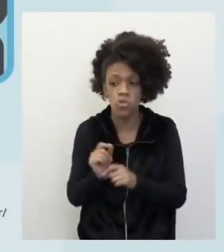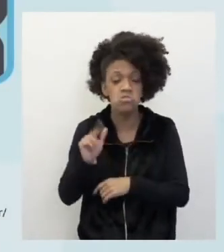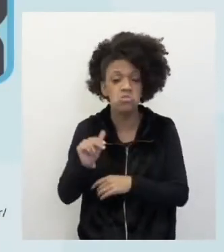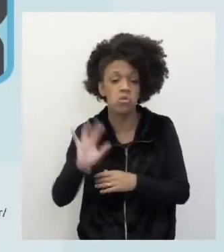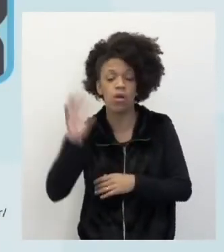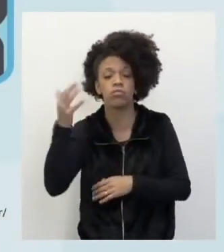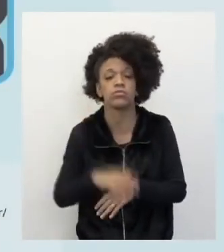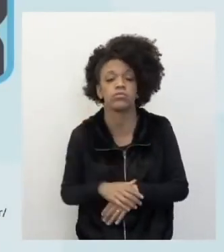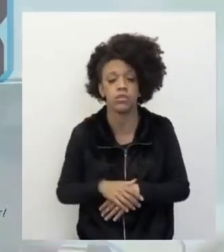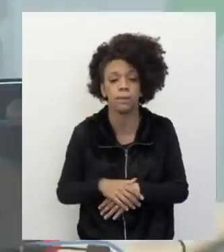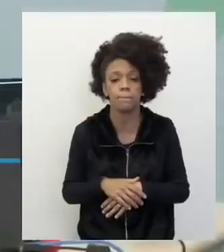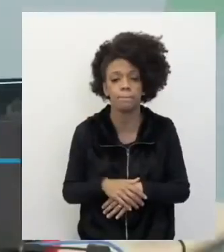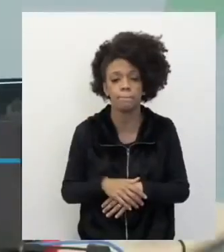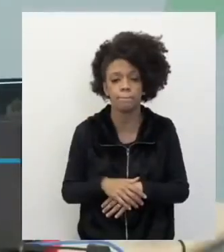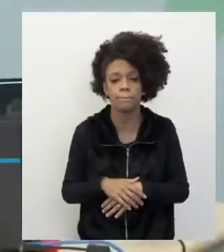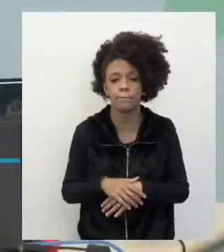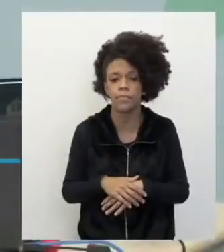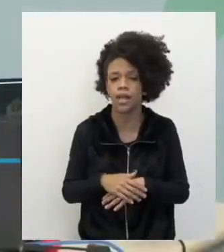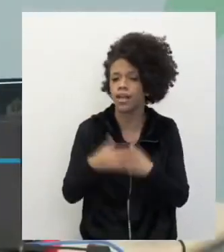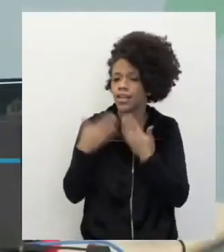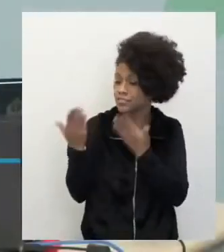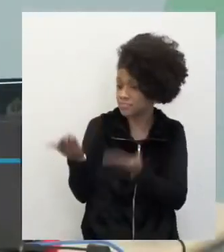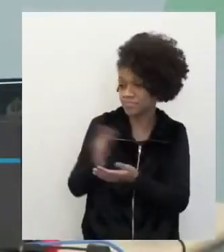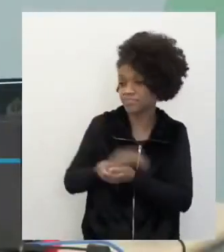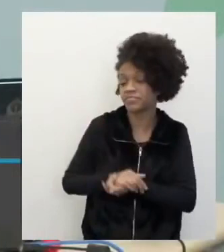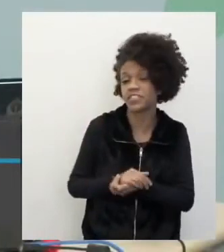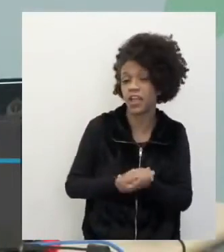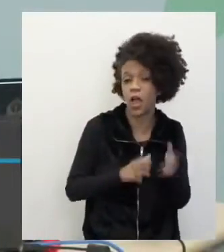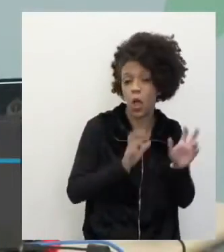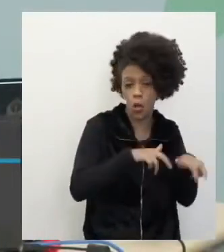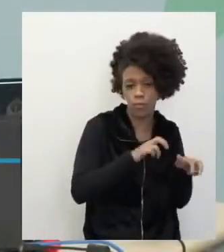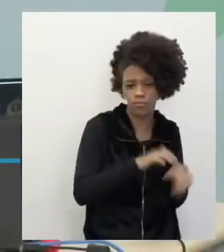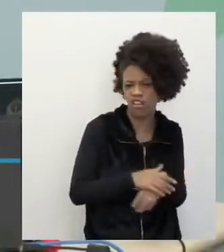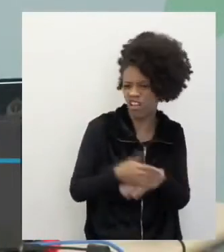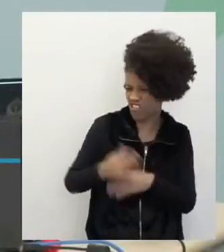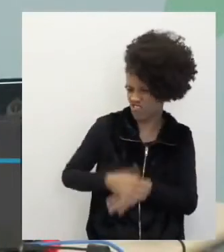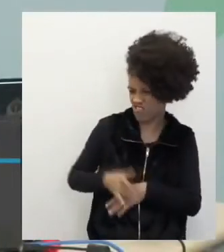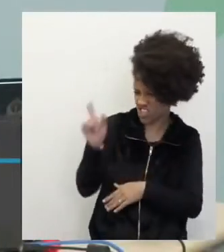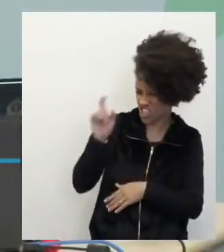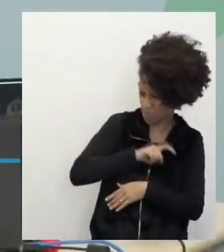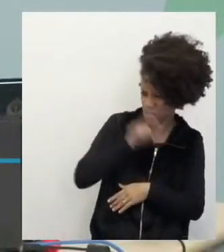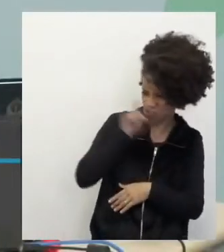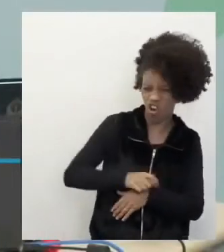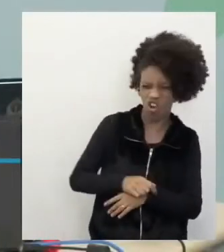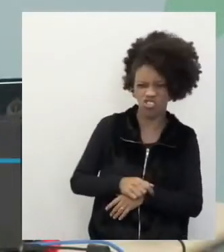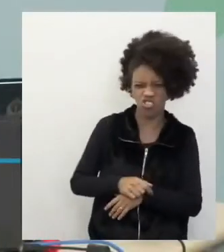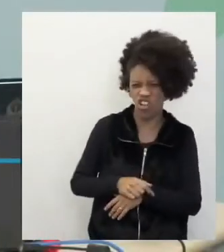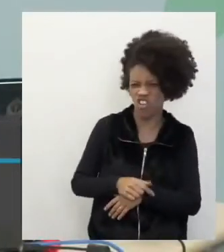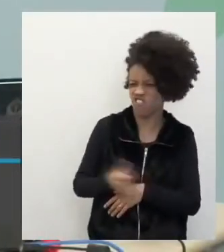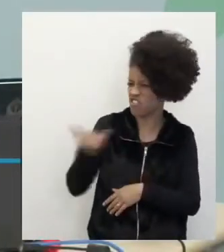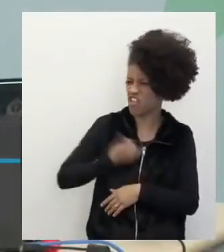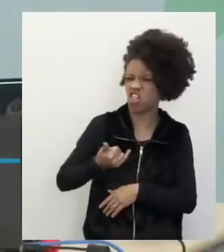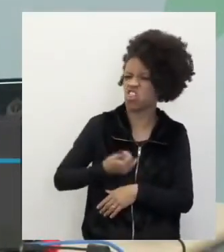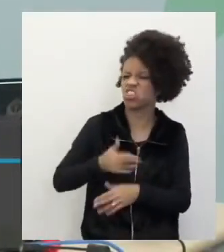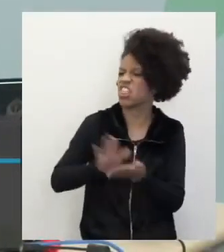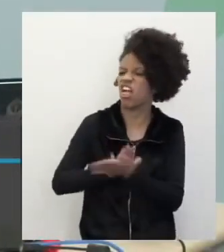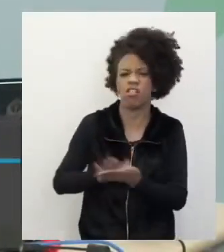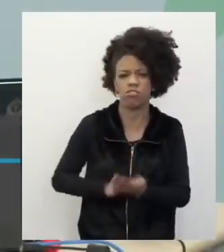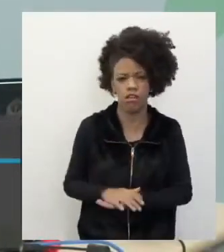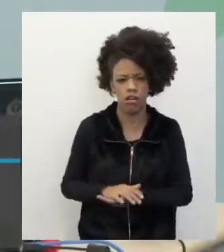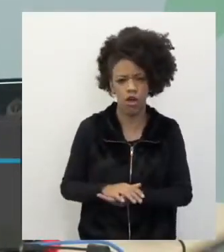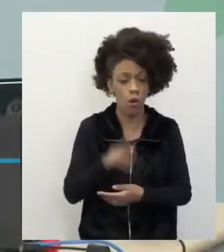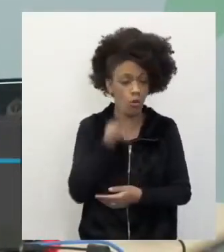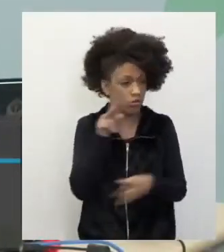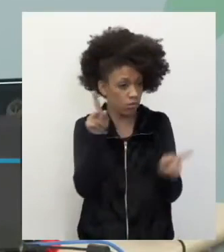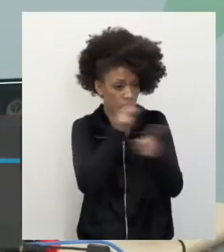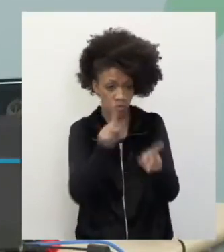aí volta para mim, um guardador de rebanhos muito irônico e fala, você é um mentiroso. Ele não falou nada disso. Quando eu vejo passar o vento,